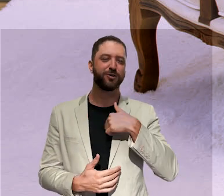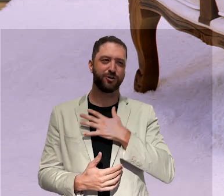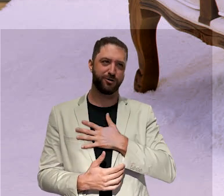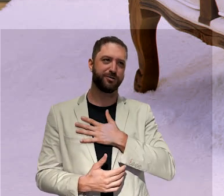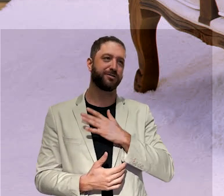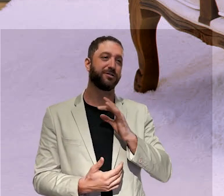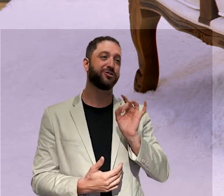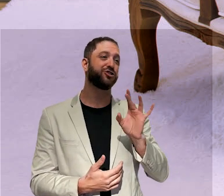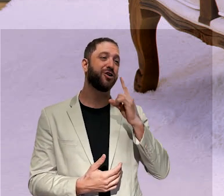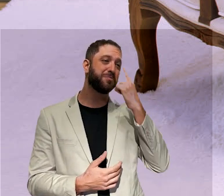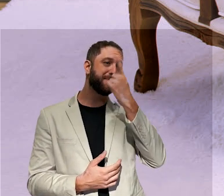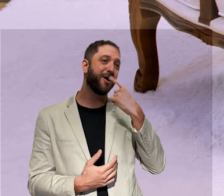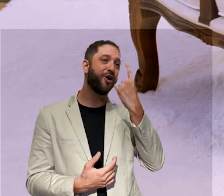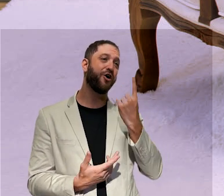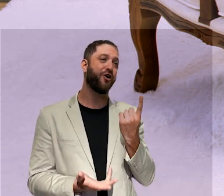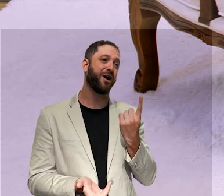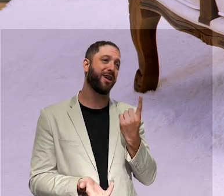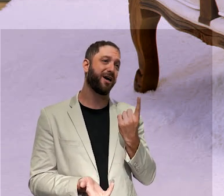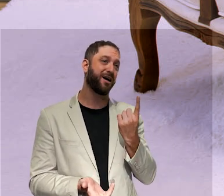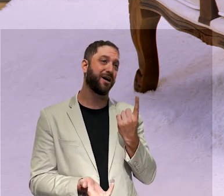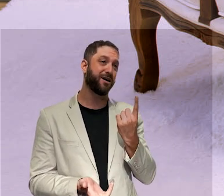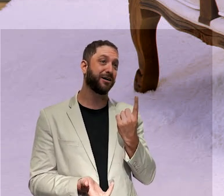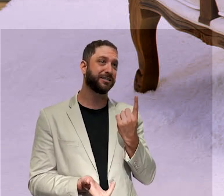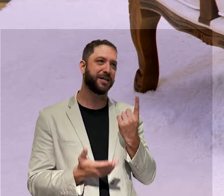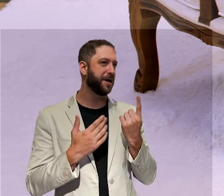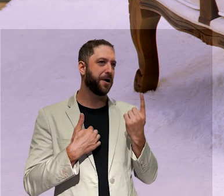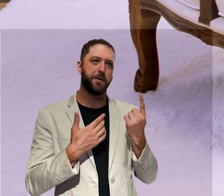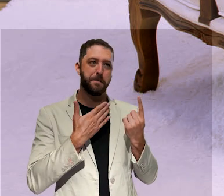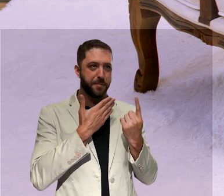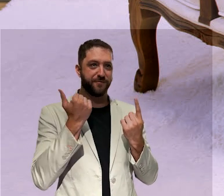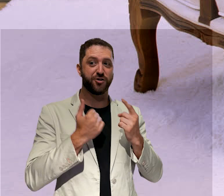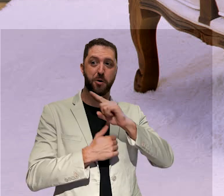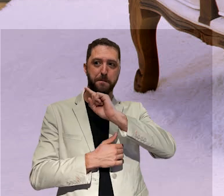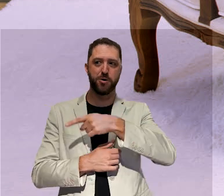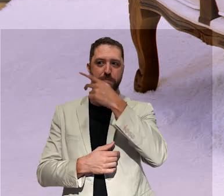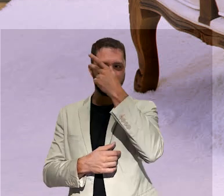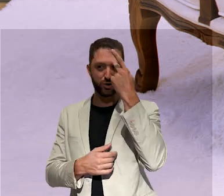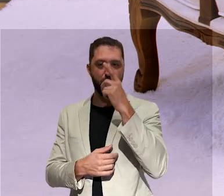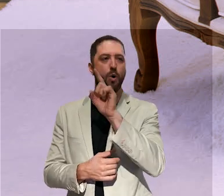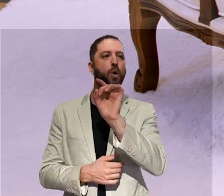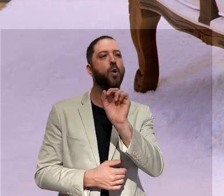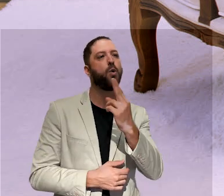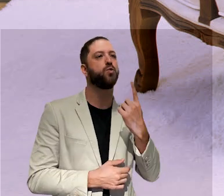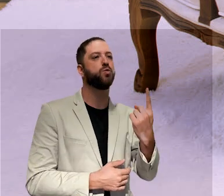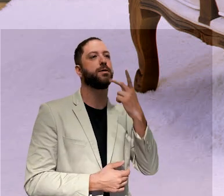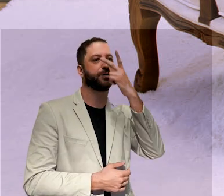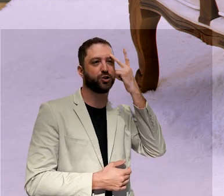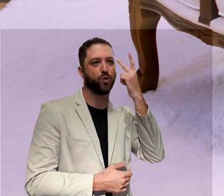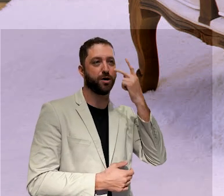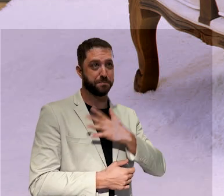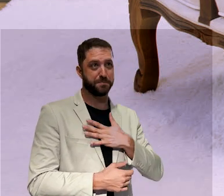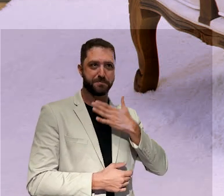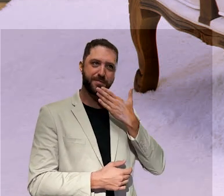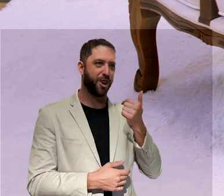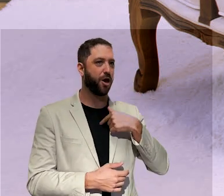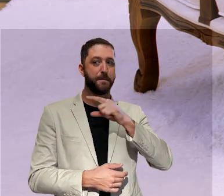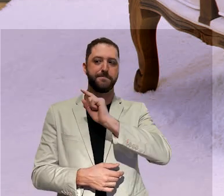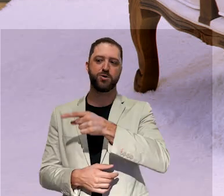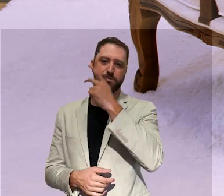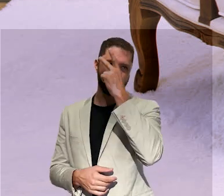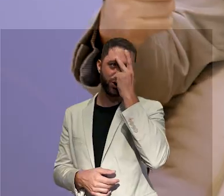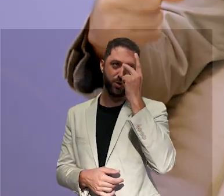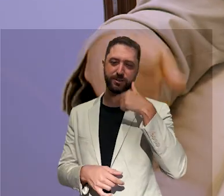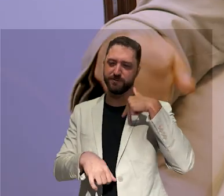eu faço um meu... Se eu tenho uma hora, eu prefiro falar para 1000 pessoas ou para 1? Eu prefiro para